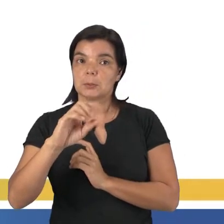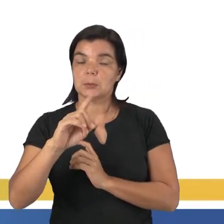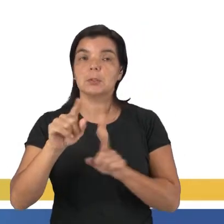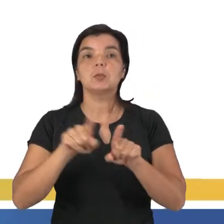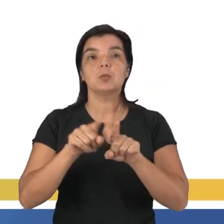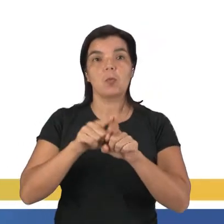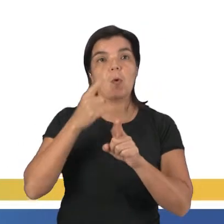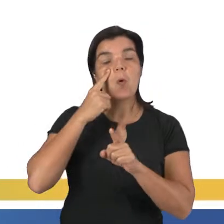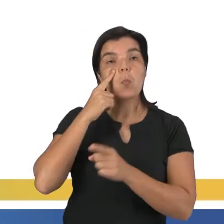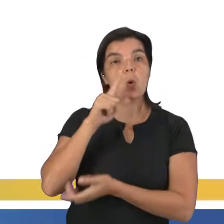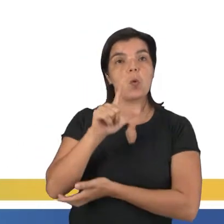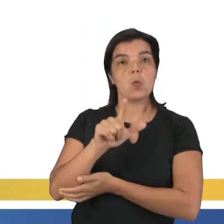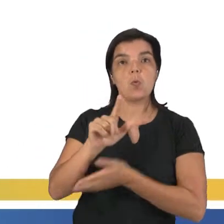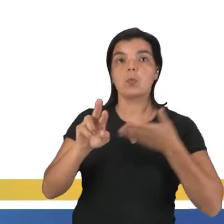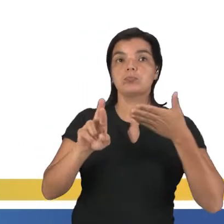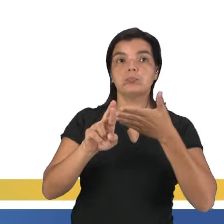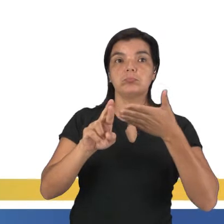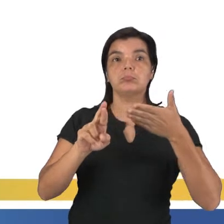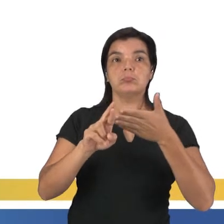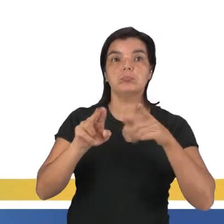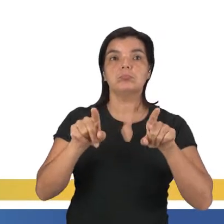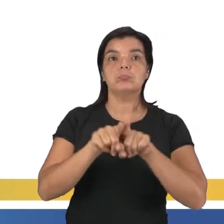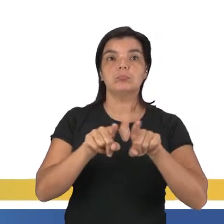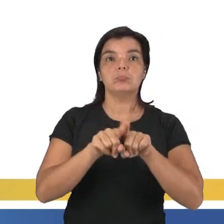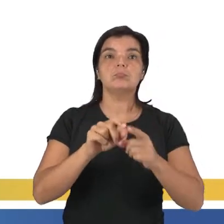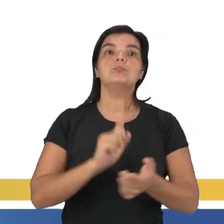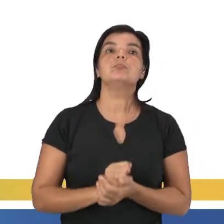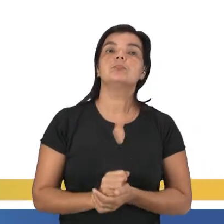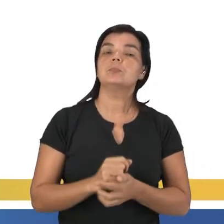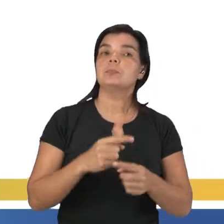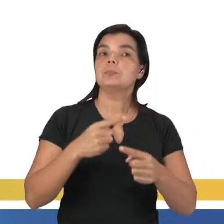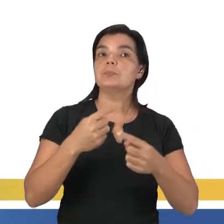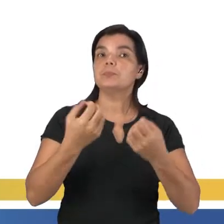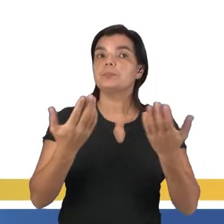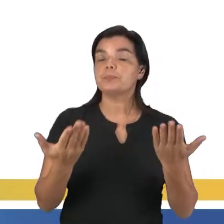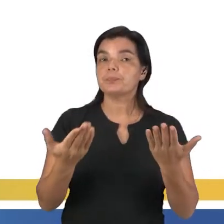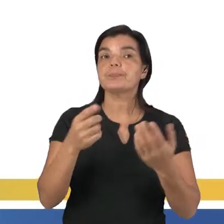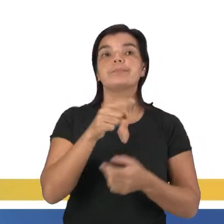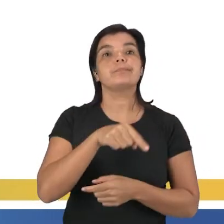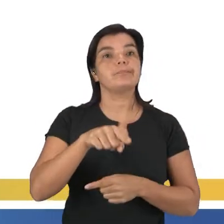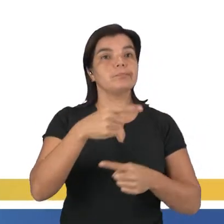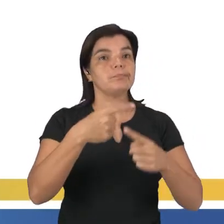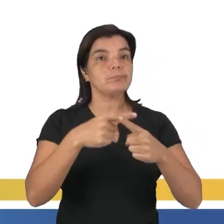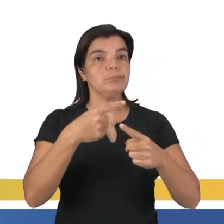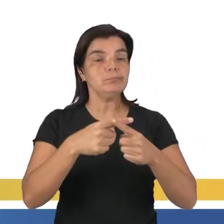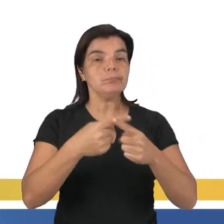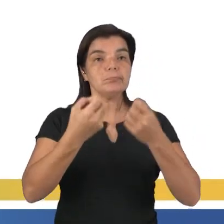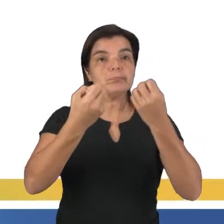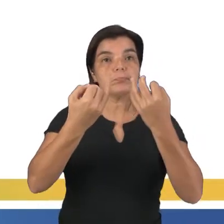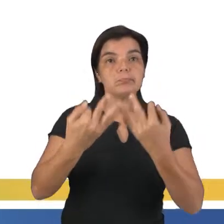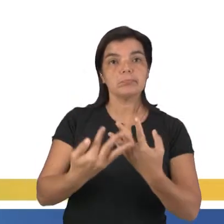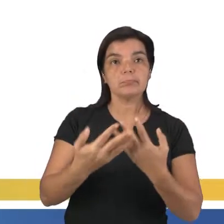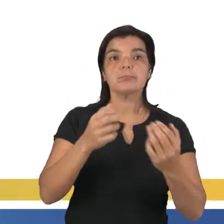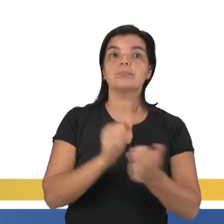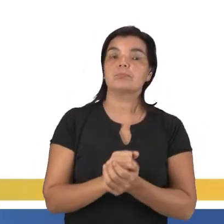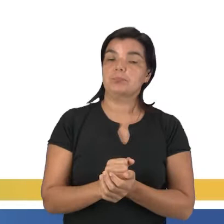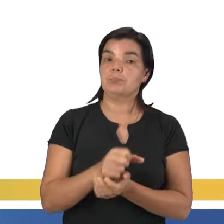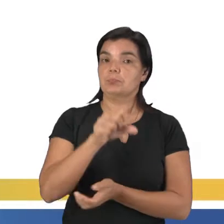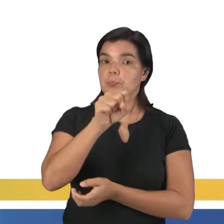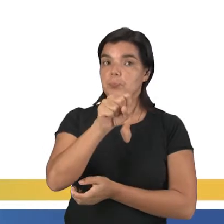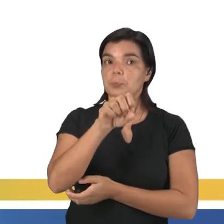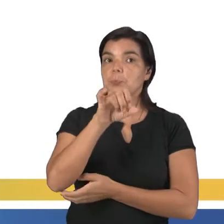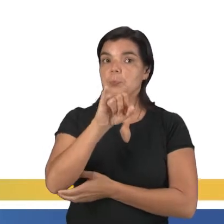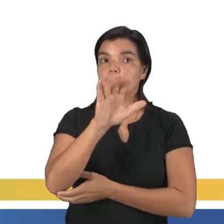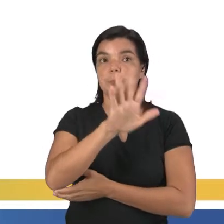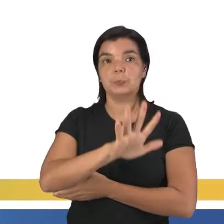é utilizado como referência ao se falarmos em líquidos. Isso porque ele foi definido pelo Sistema